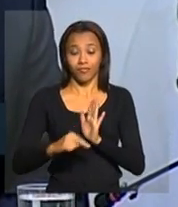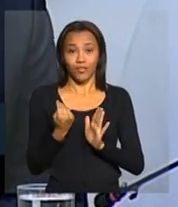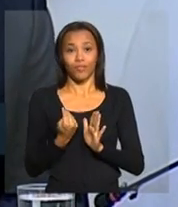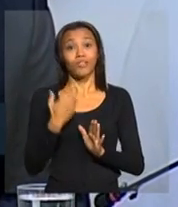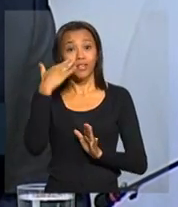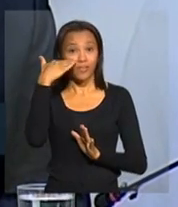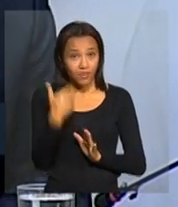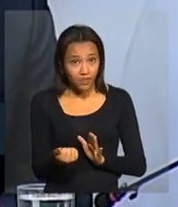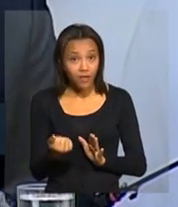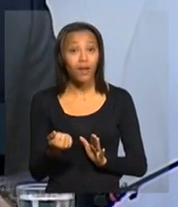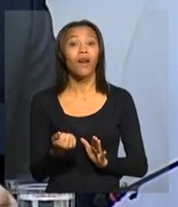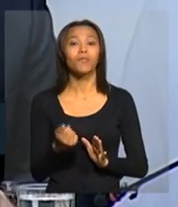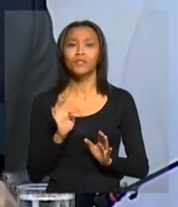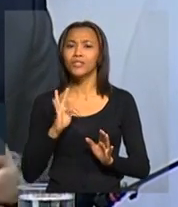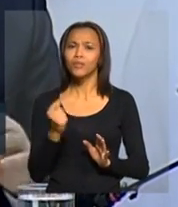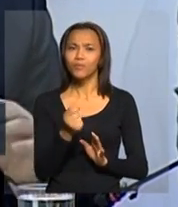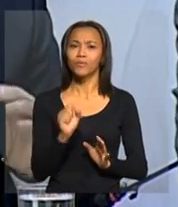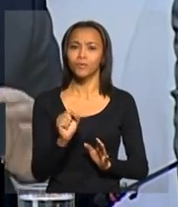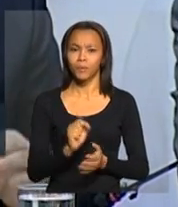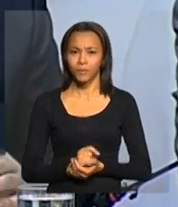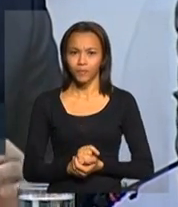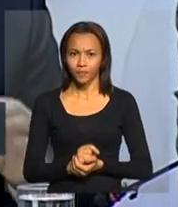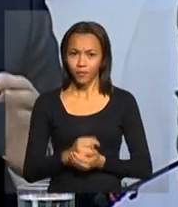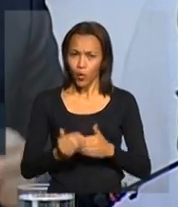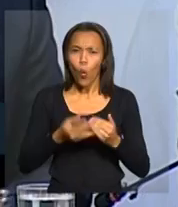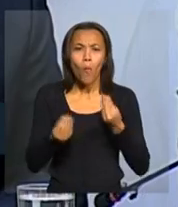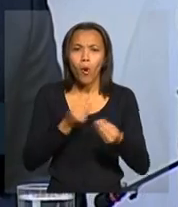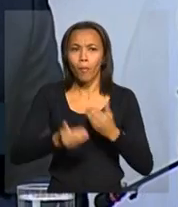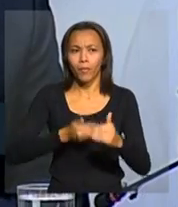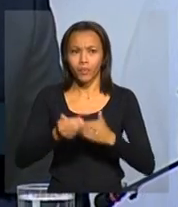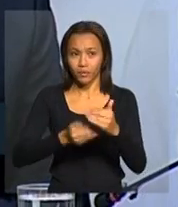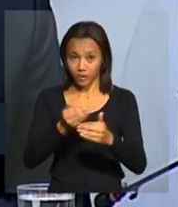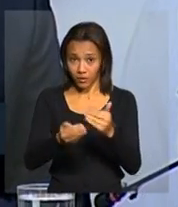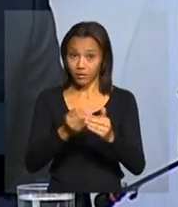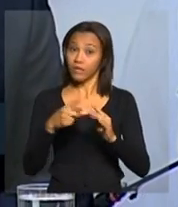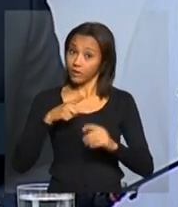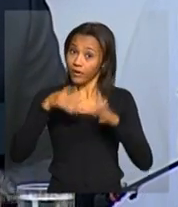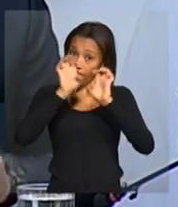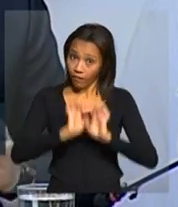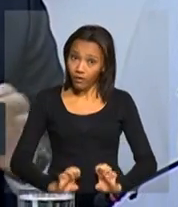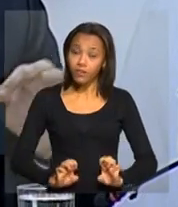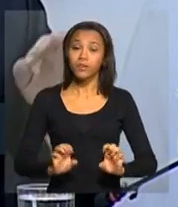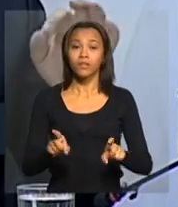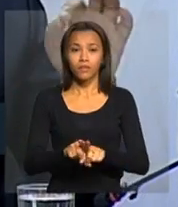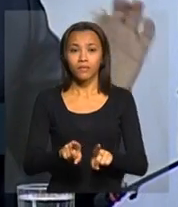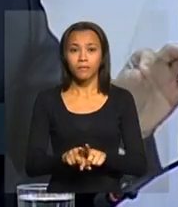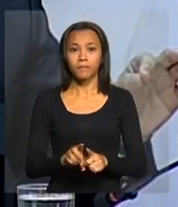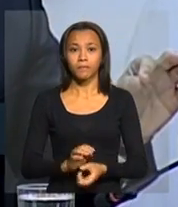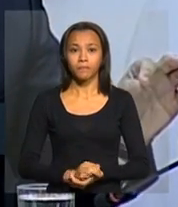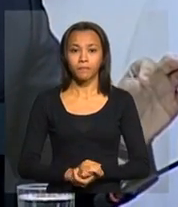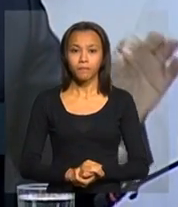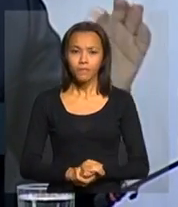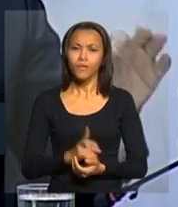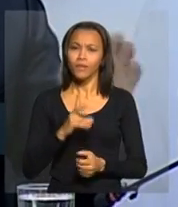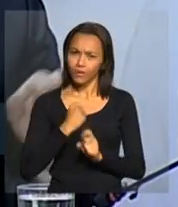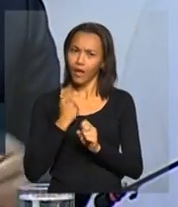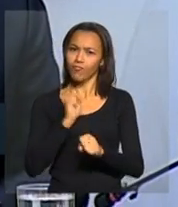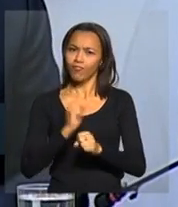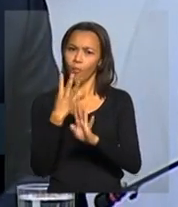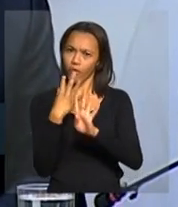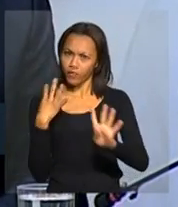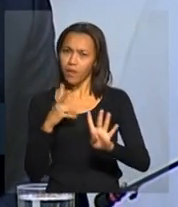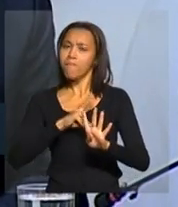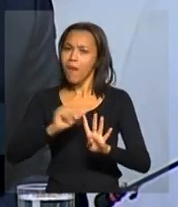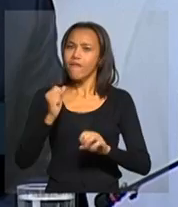da justeza de todo o processo do ponto de vista ético e que ele está numa fila, mas que a